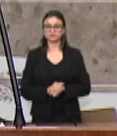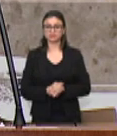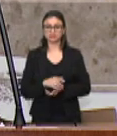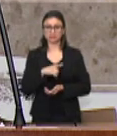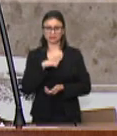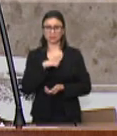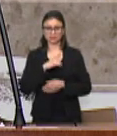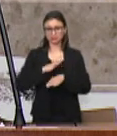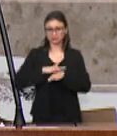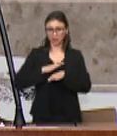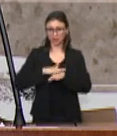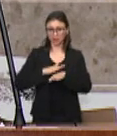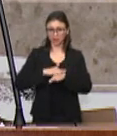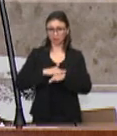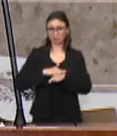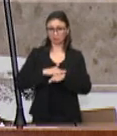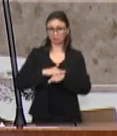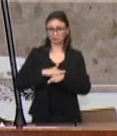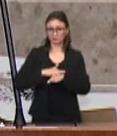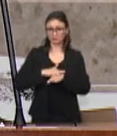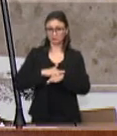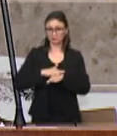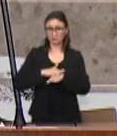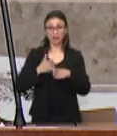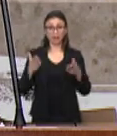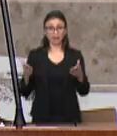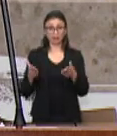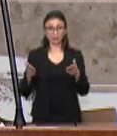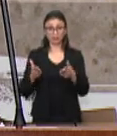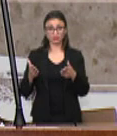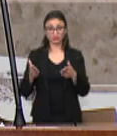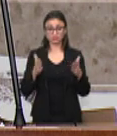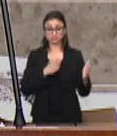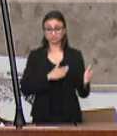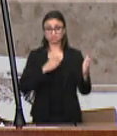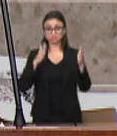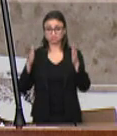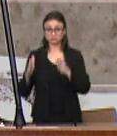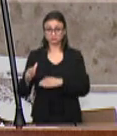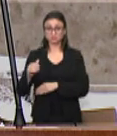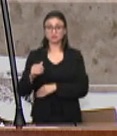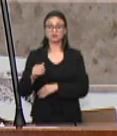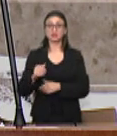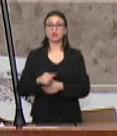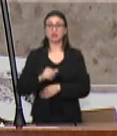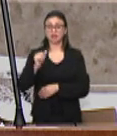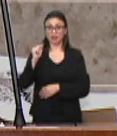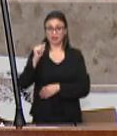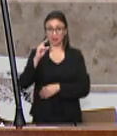temos tempo, que passemos ao exame do habeas corpus